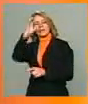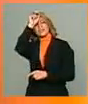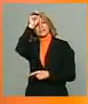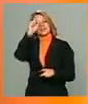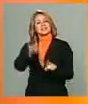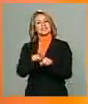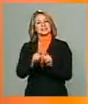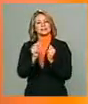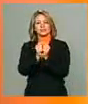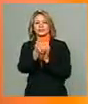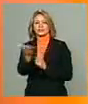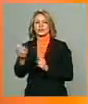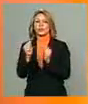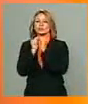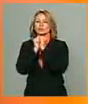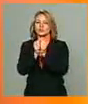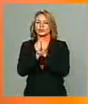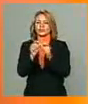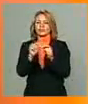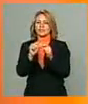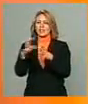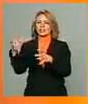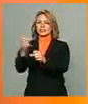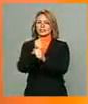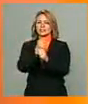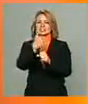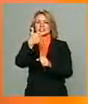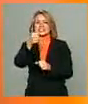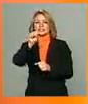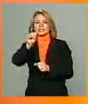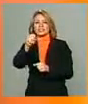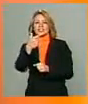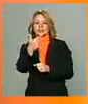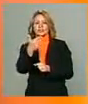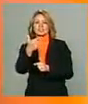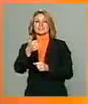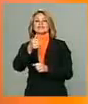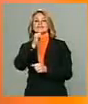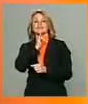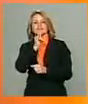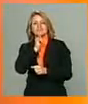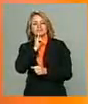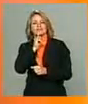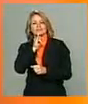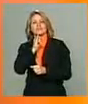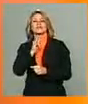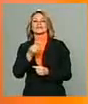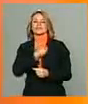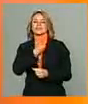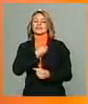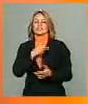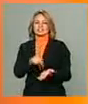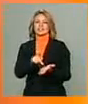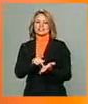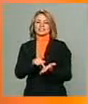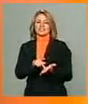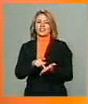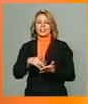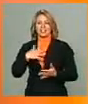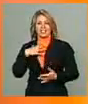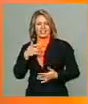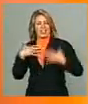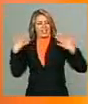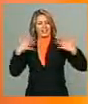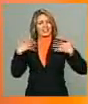elas juntas somam 182 anos de experiência e Vida intensa irreverência